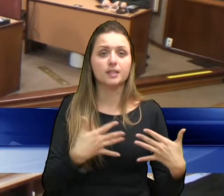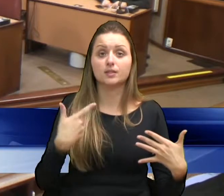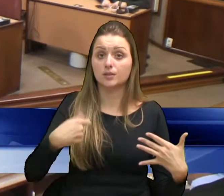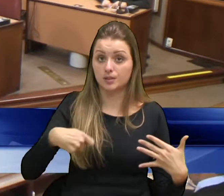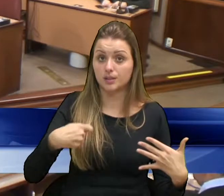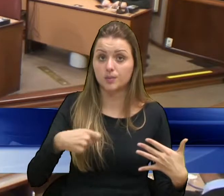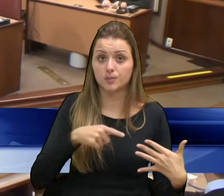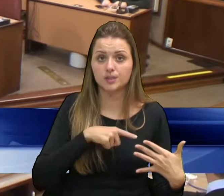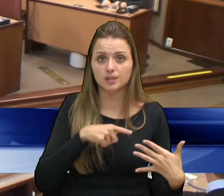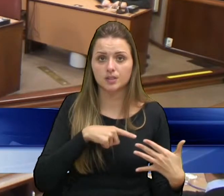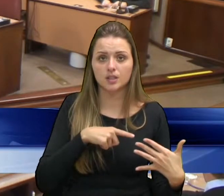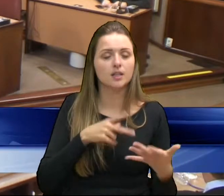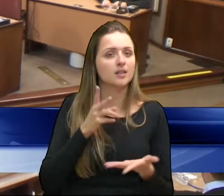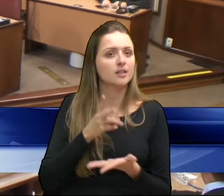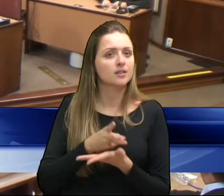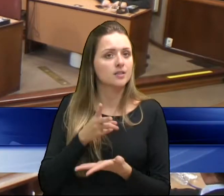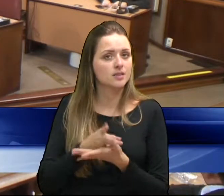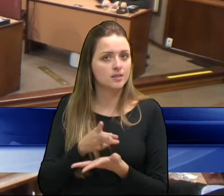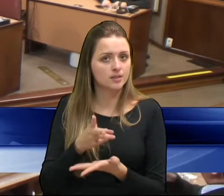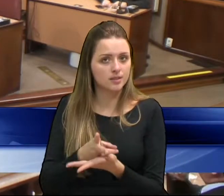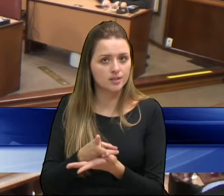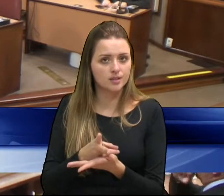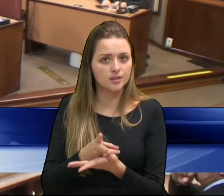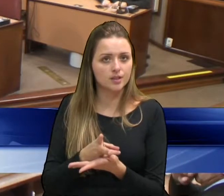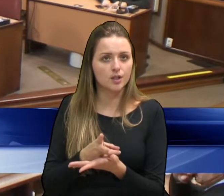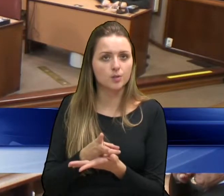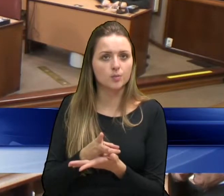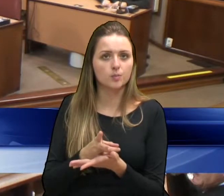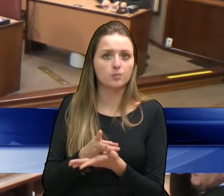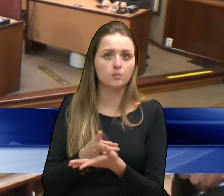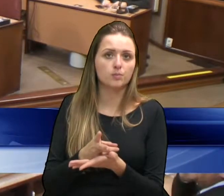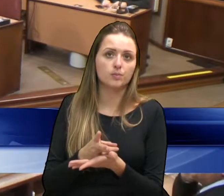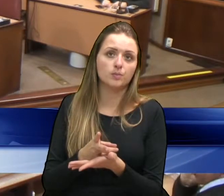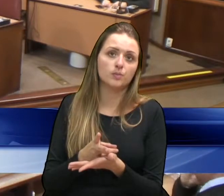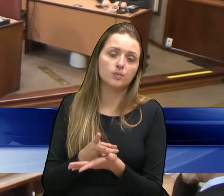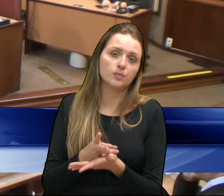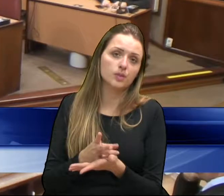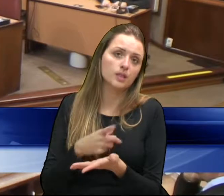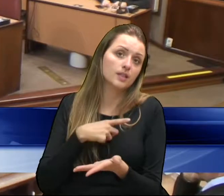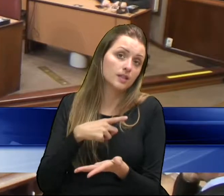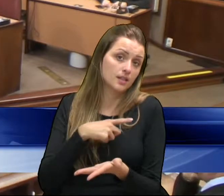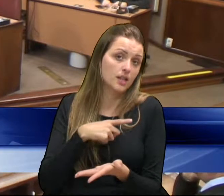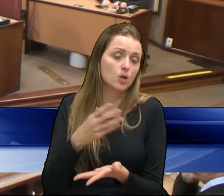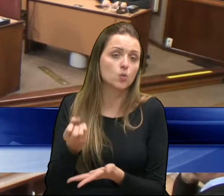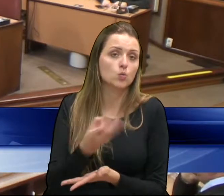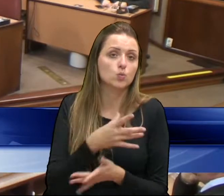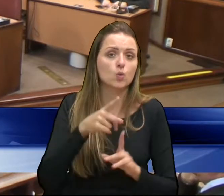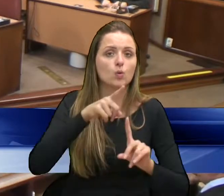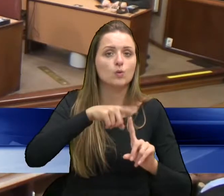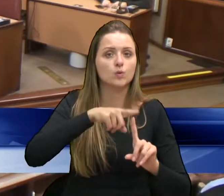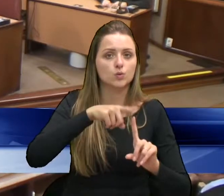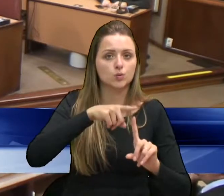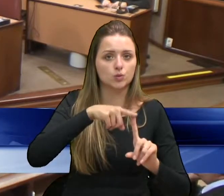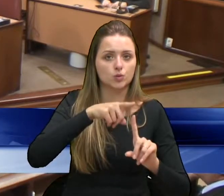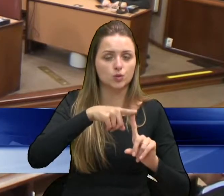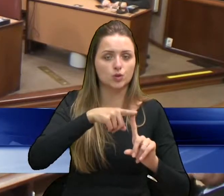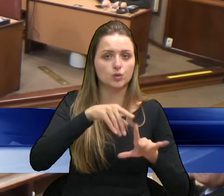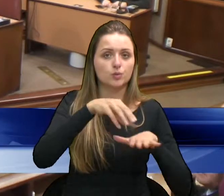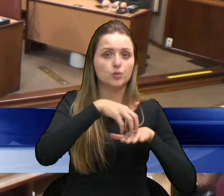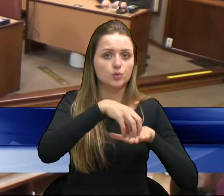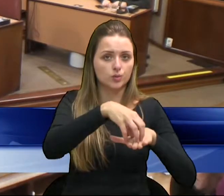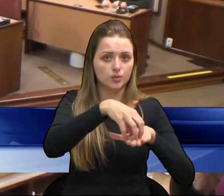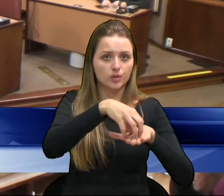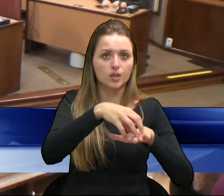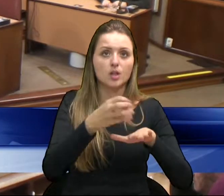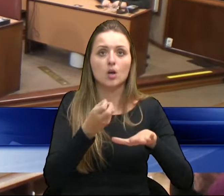necessários toda vez que é desenvolvido uma nova modalidade de transporte